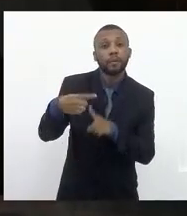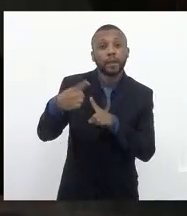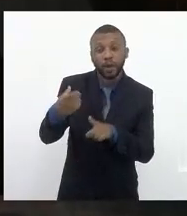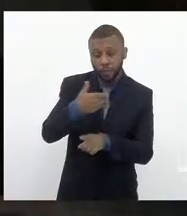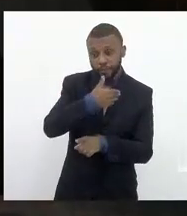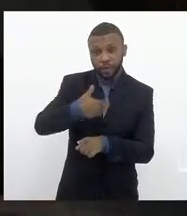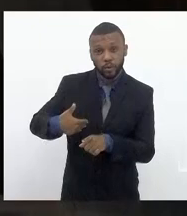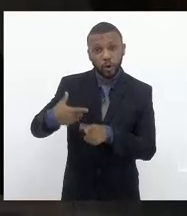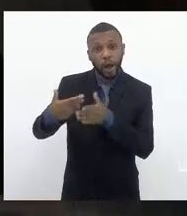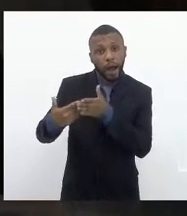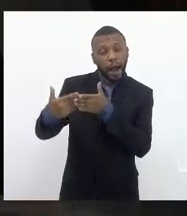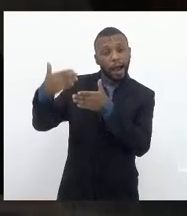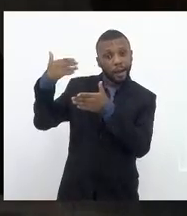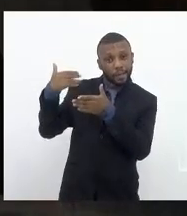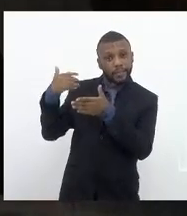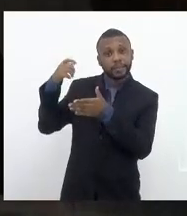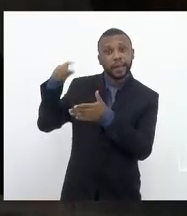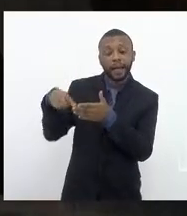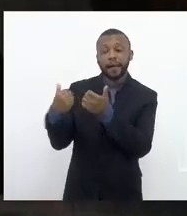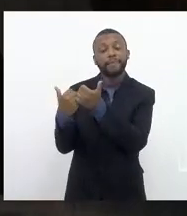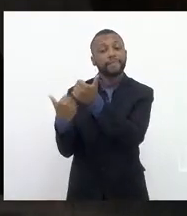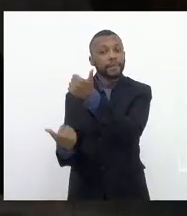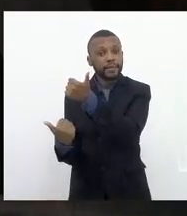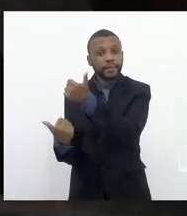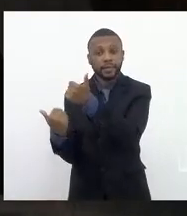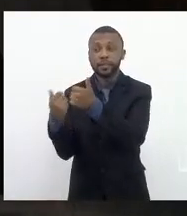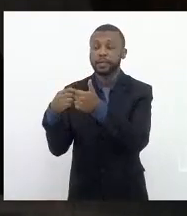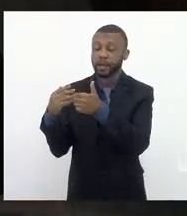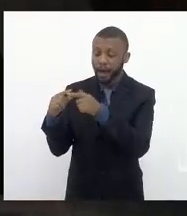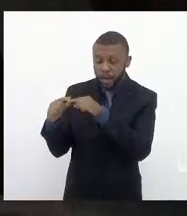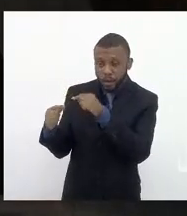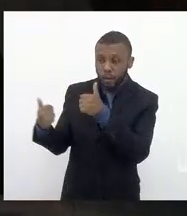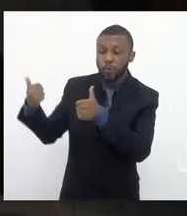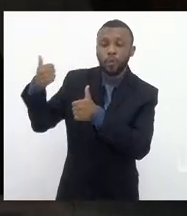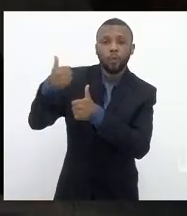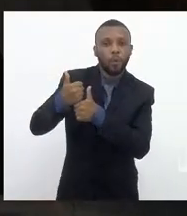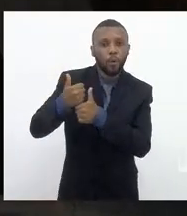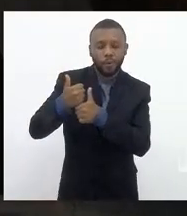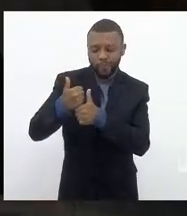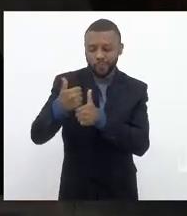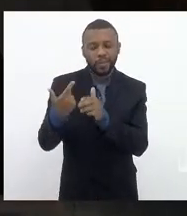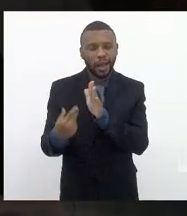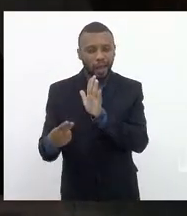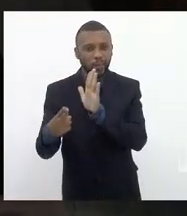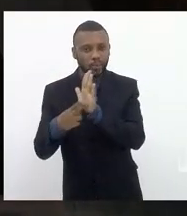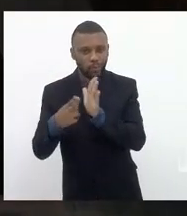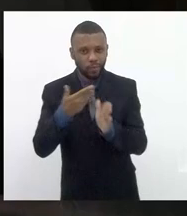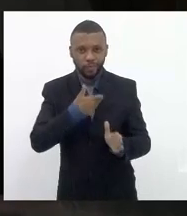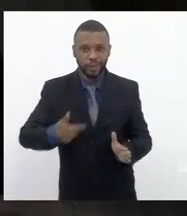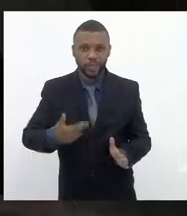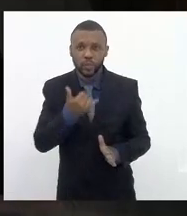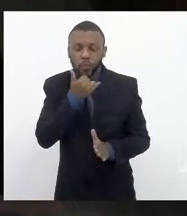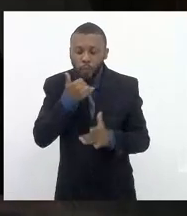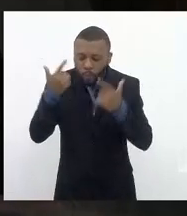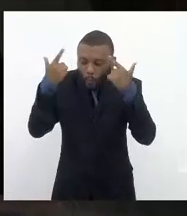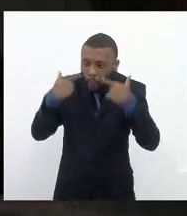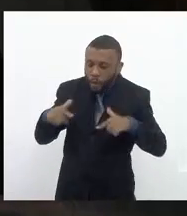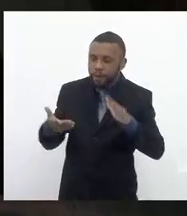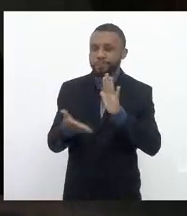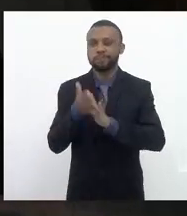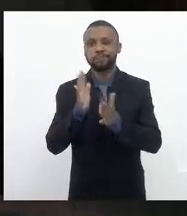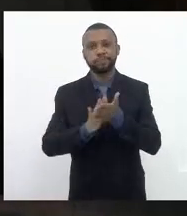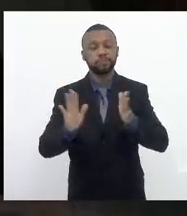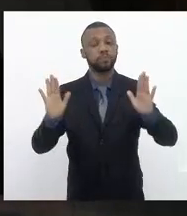vice-governador assume o governo e poderia dizer aqui eu não tenho culpa